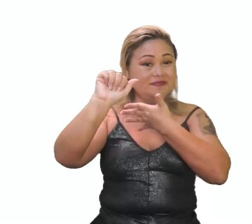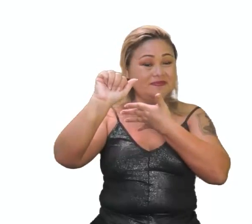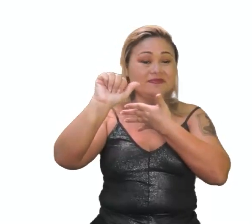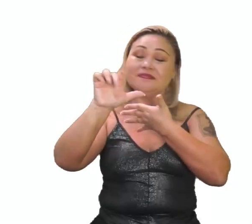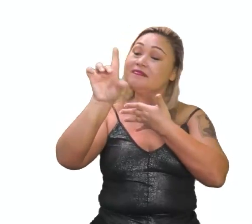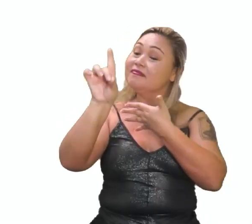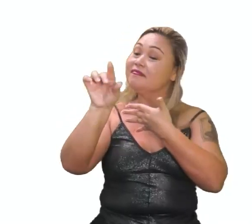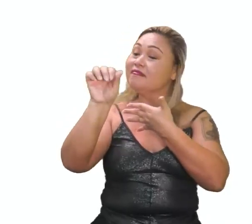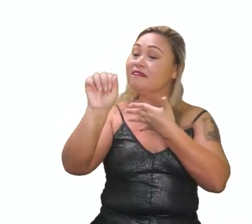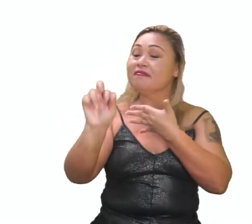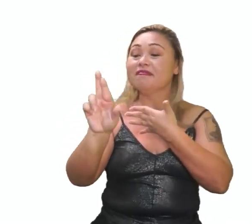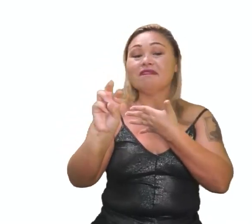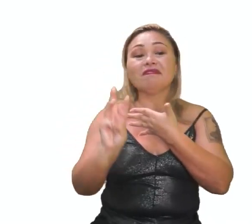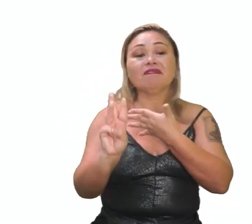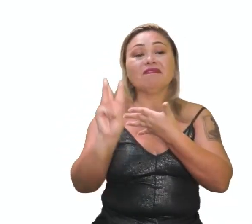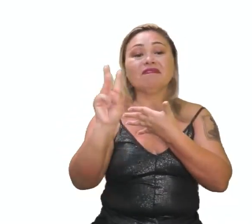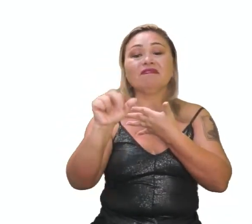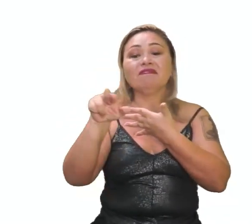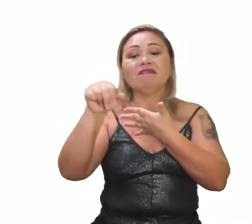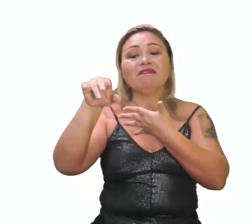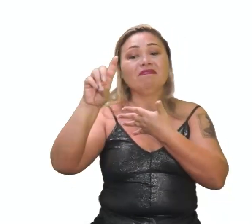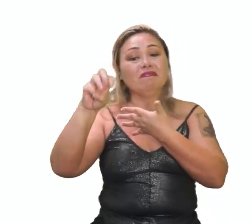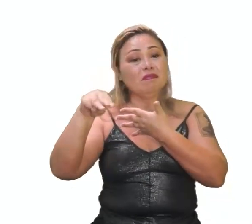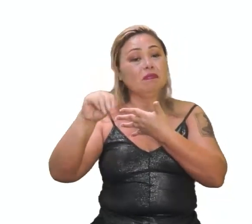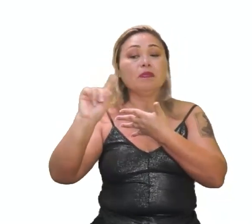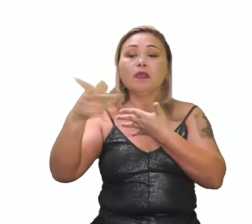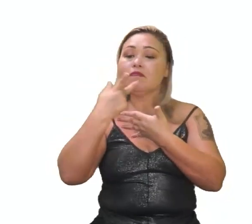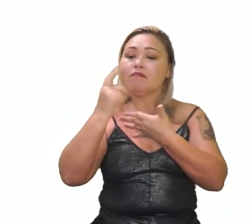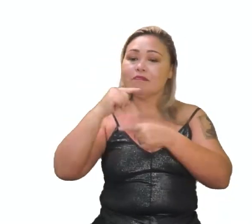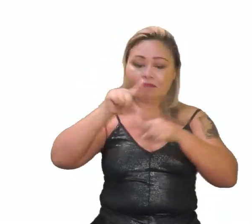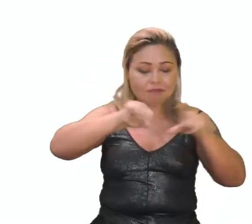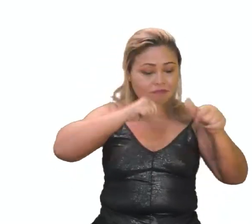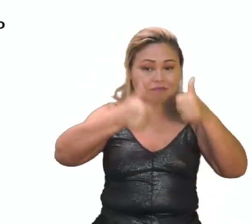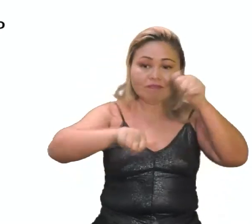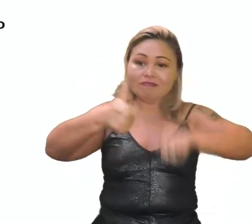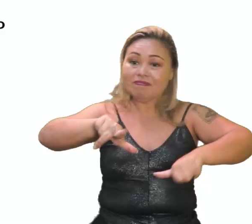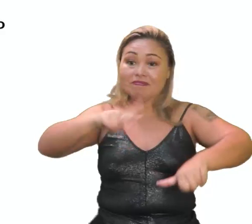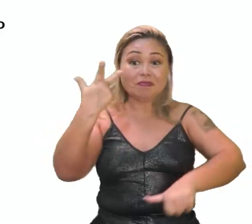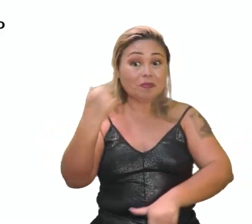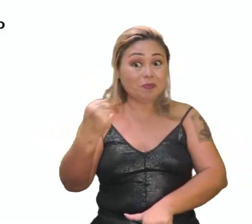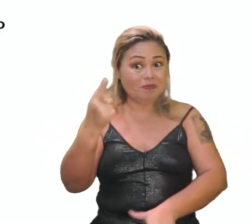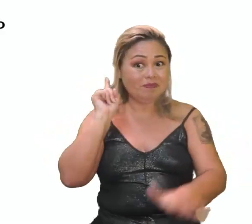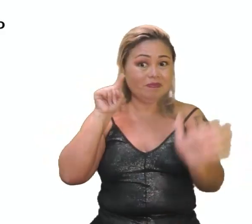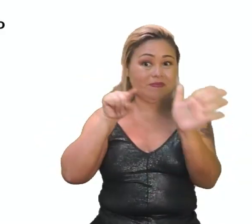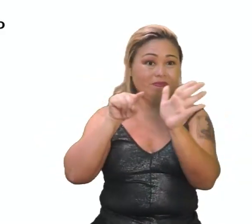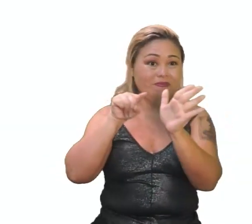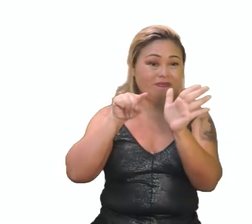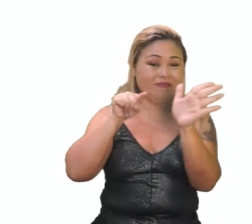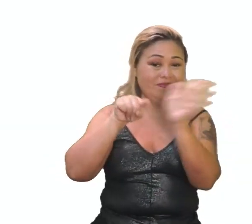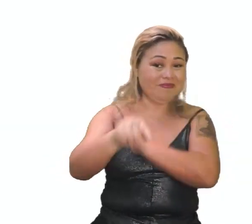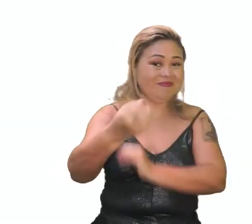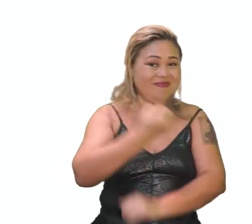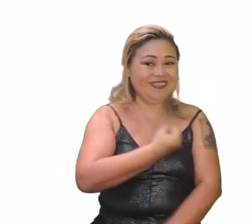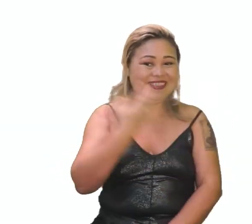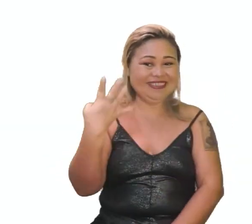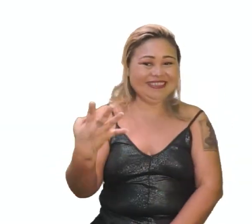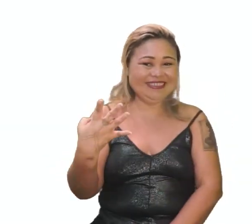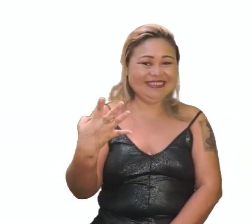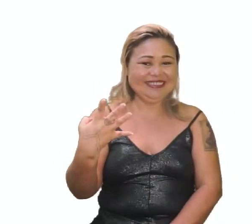O darwinismo, só vai nos restar, então, o darwinismo, que fala da seleção natural, ok? Questão de número